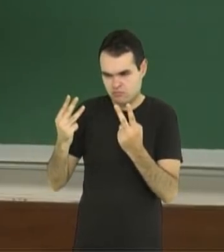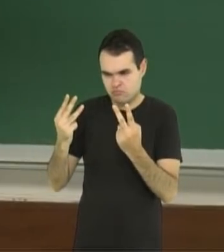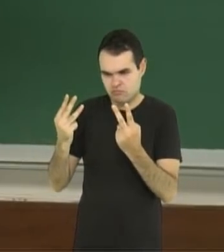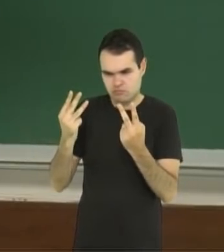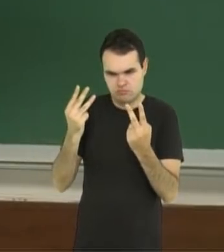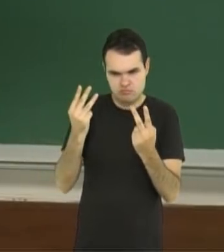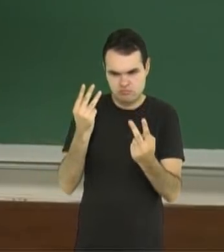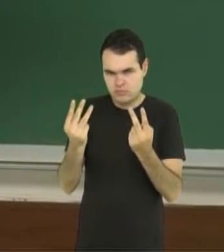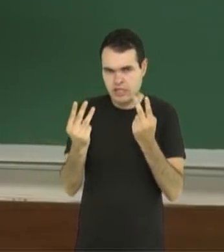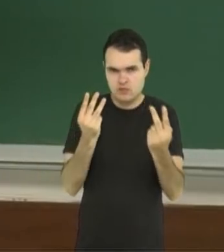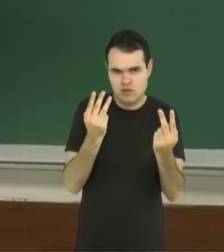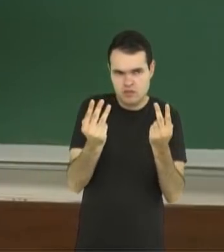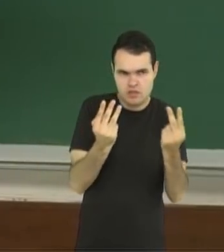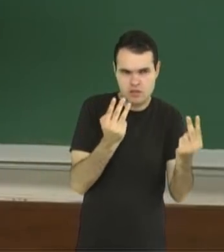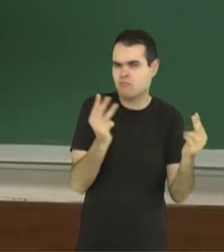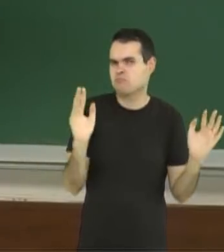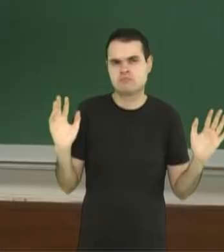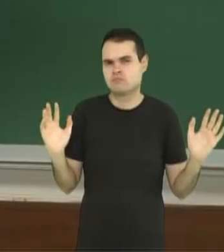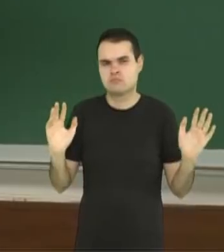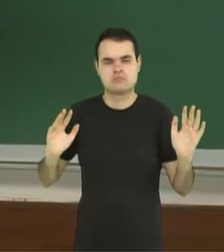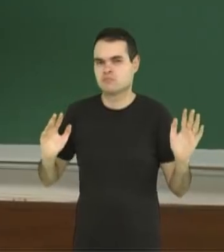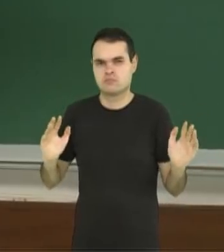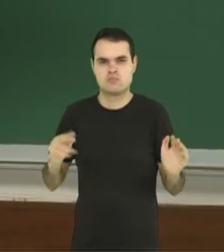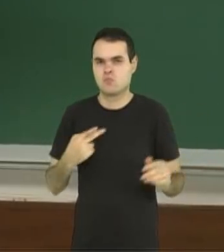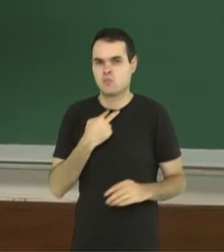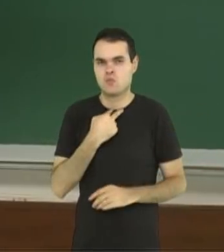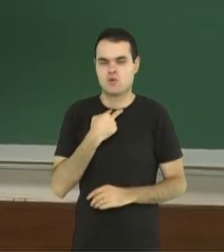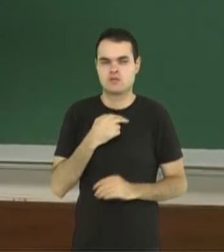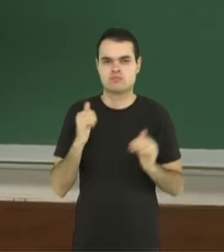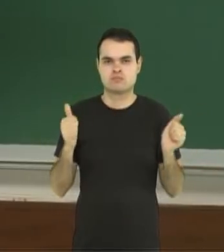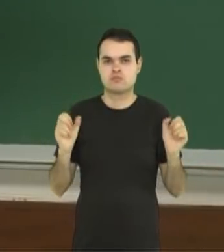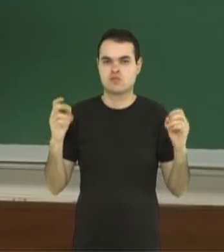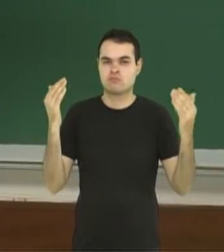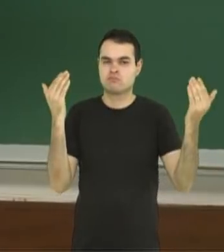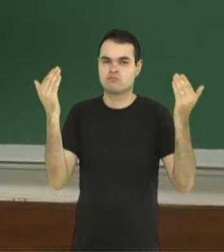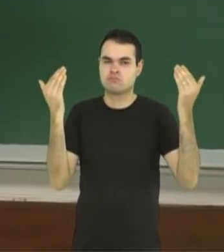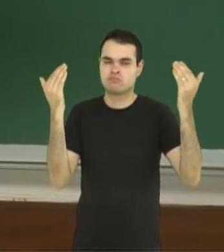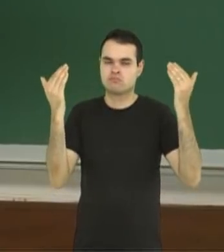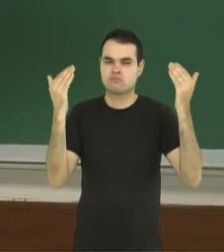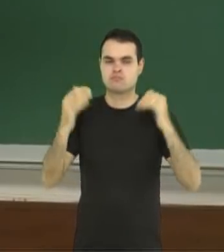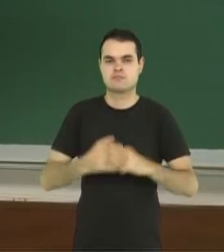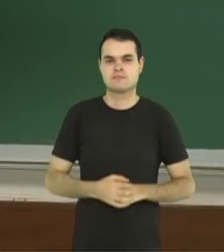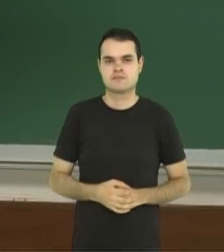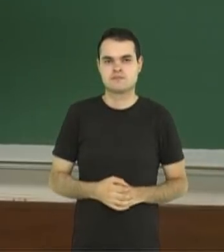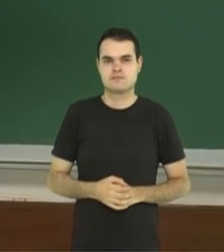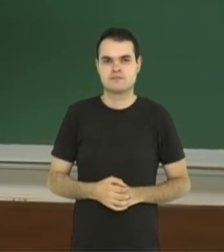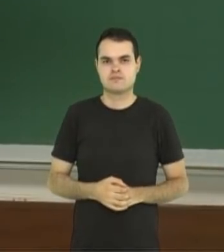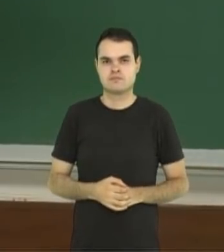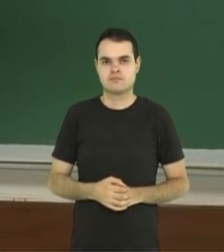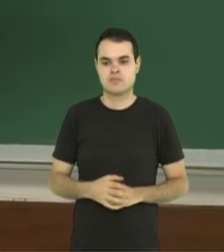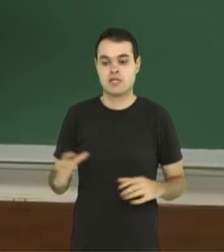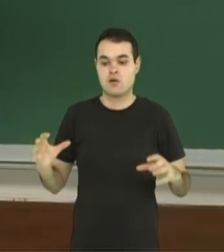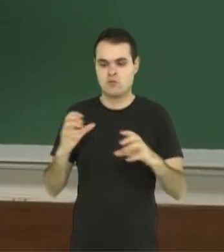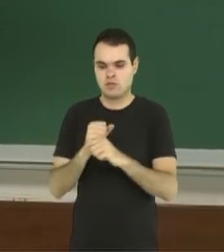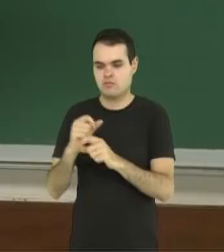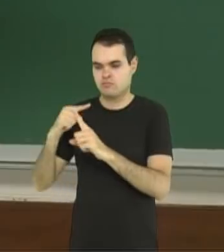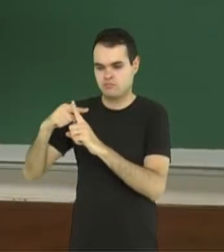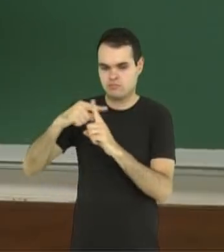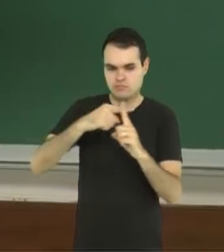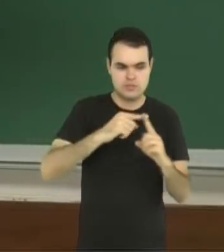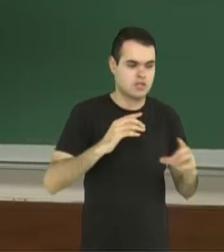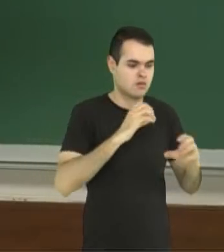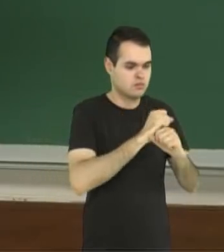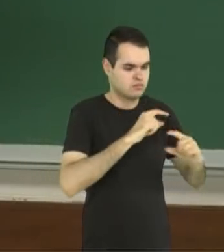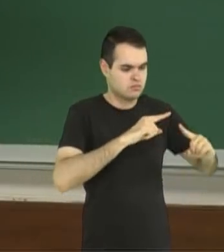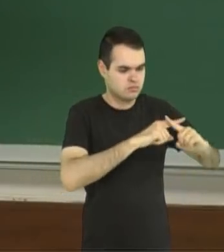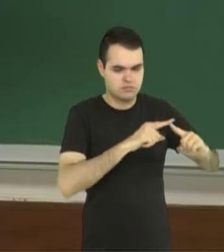2 vezes 3. Não, né? Então, isso é só, né, fazer calcular adicionando e calcular a multiplicação e ver que essa